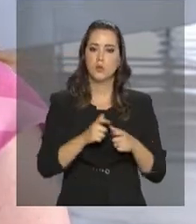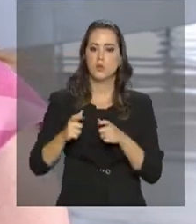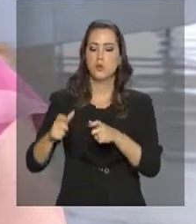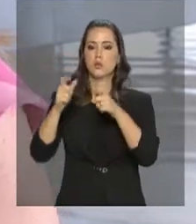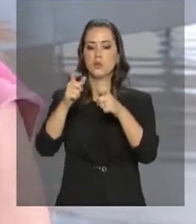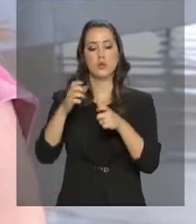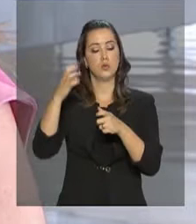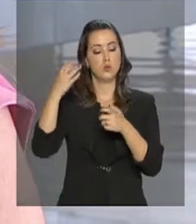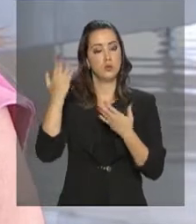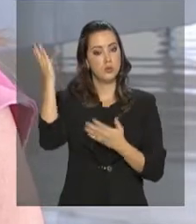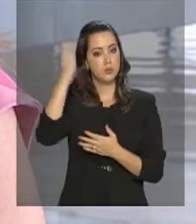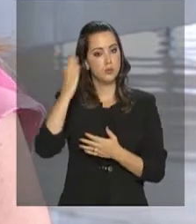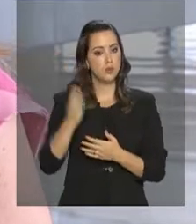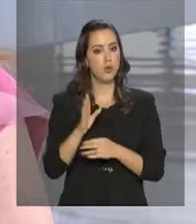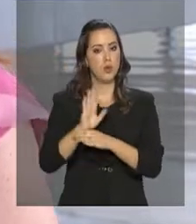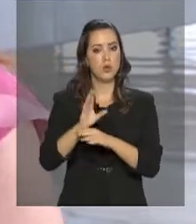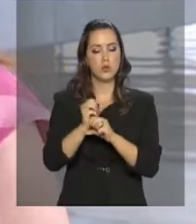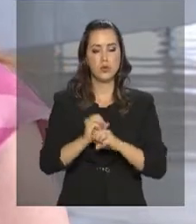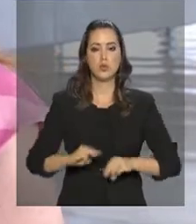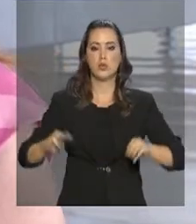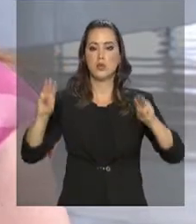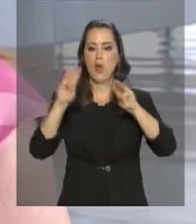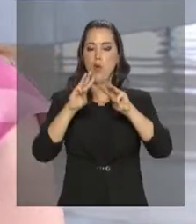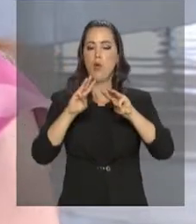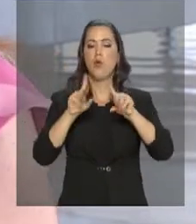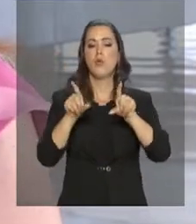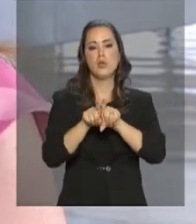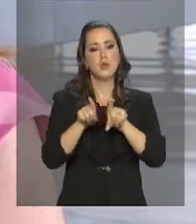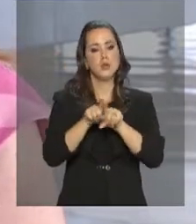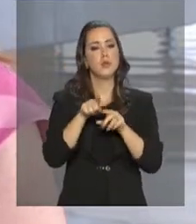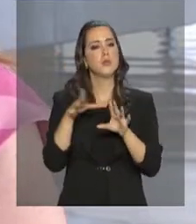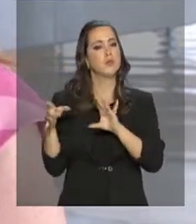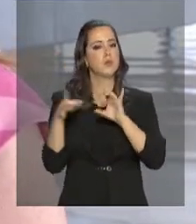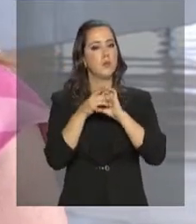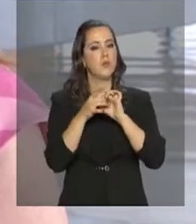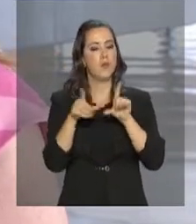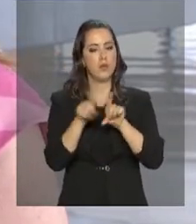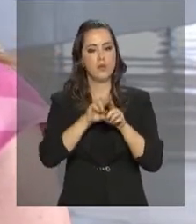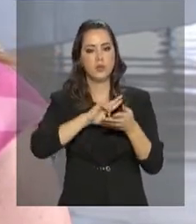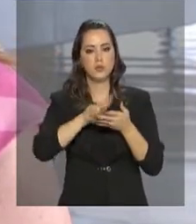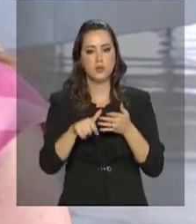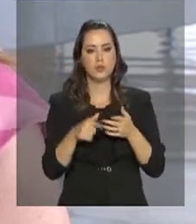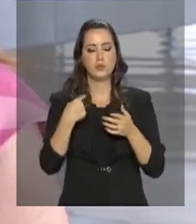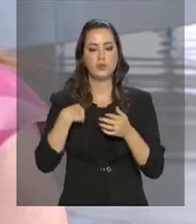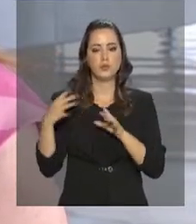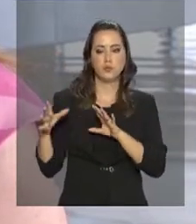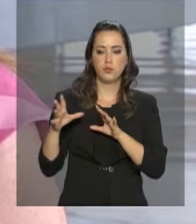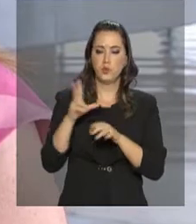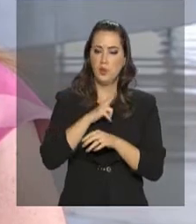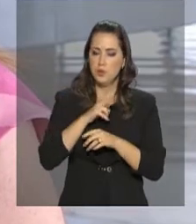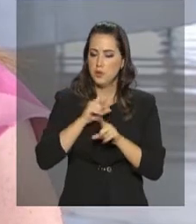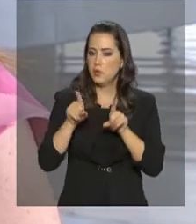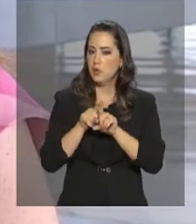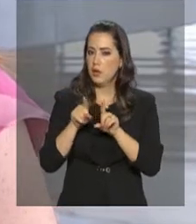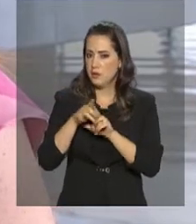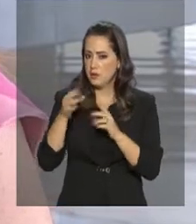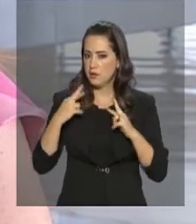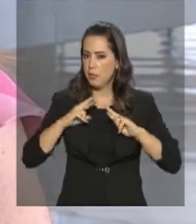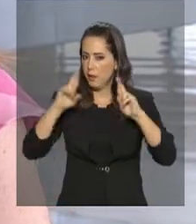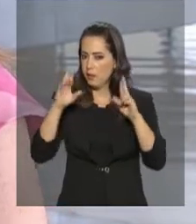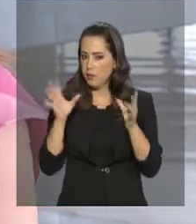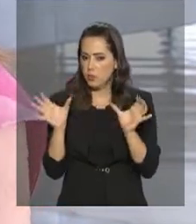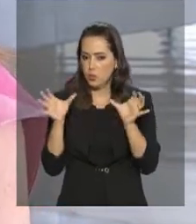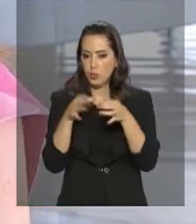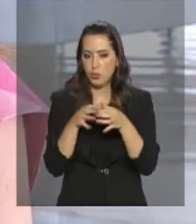governo brasileiro, com o apoio da ONU e de parceiros da sociedade civil e entidades religiosas. Viviane, como é que situação